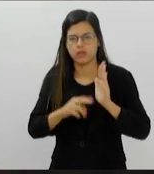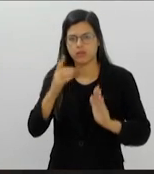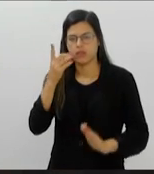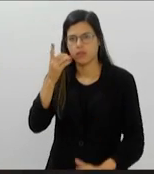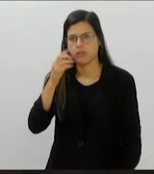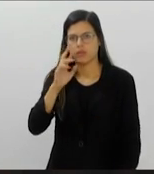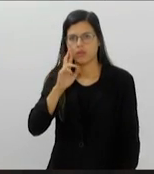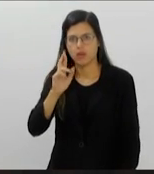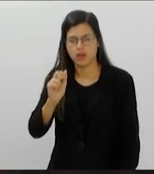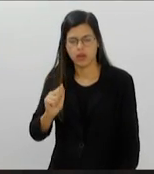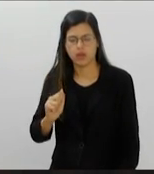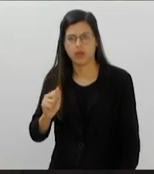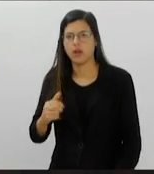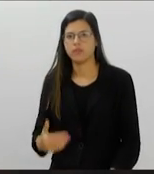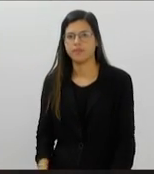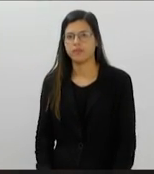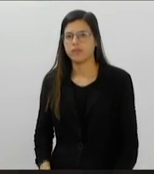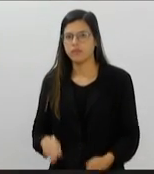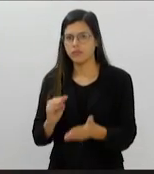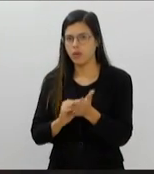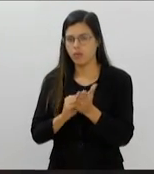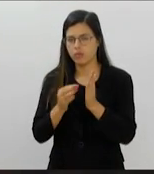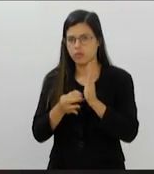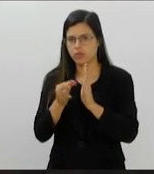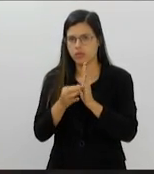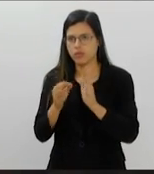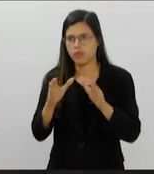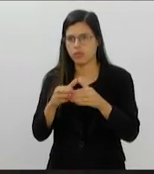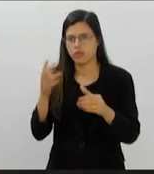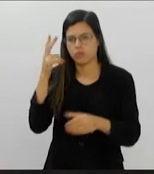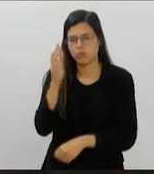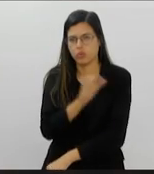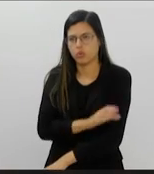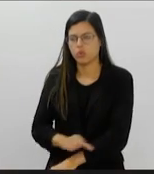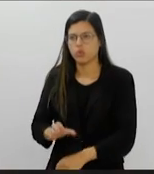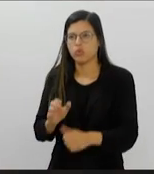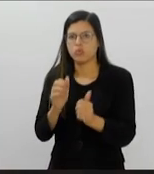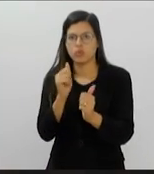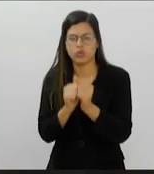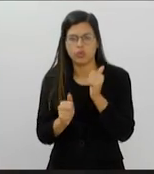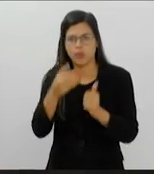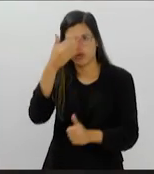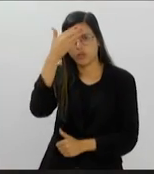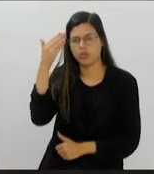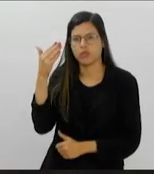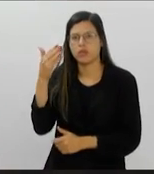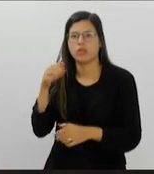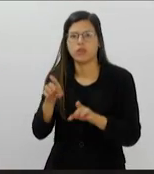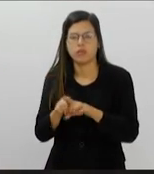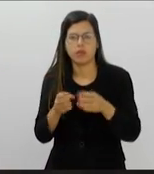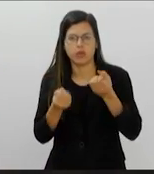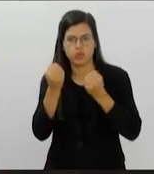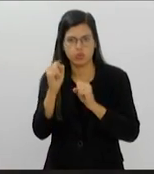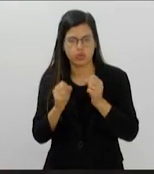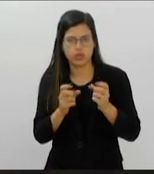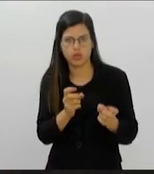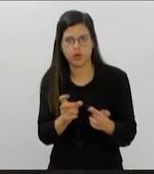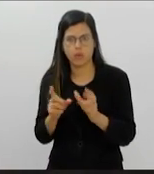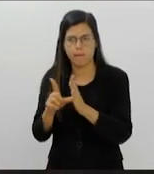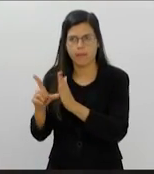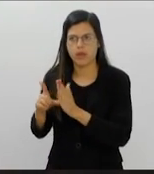Amorim, pendendo de pareceres das Comissões de Cultura, Esporte e Lazer, Economia, Indústria e Comércio. Pela Comissão de